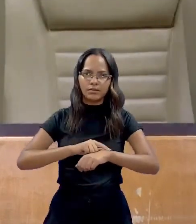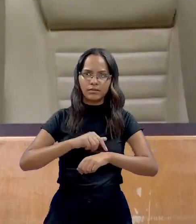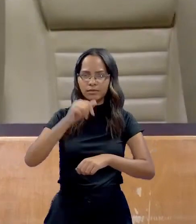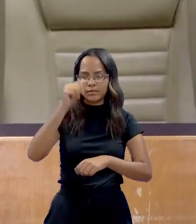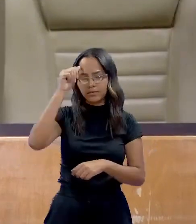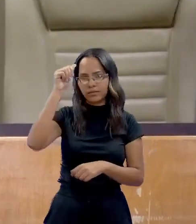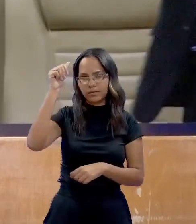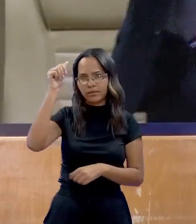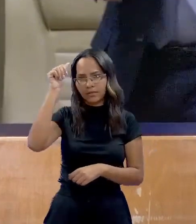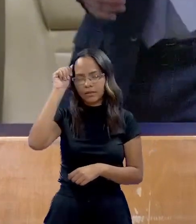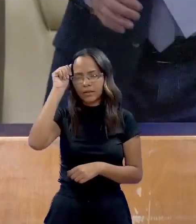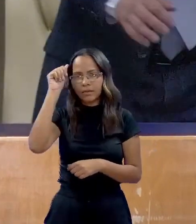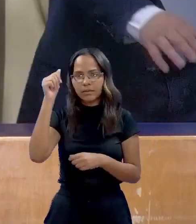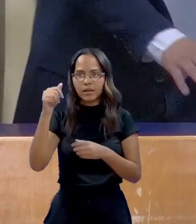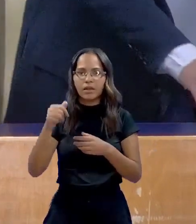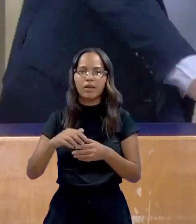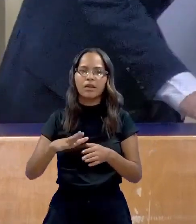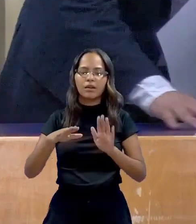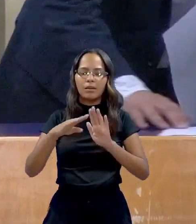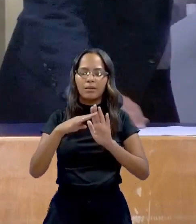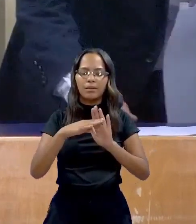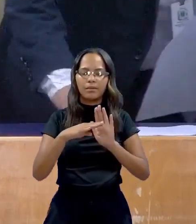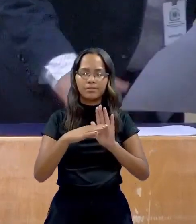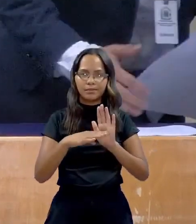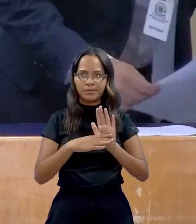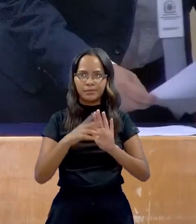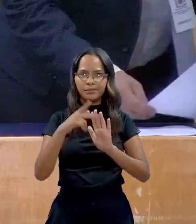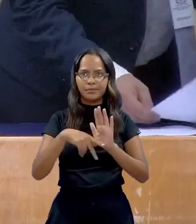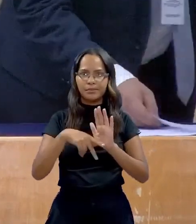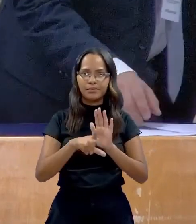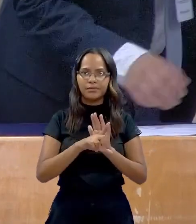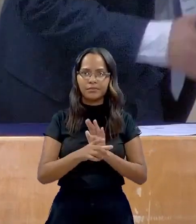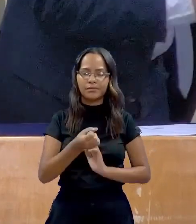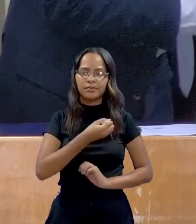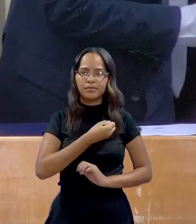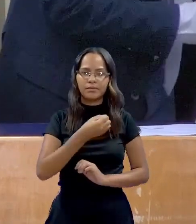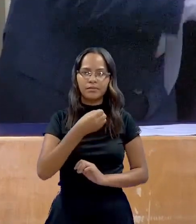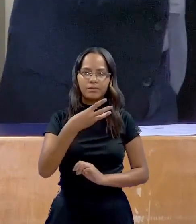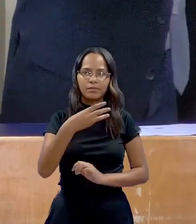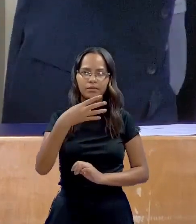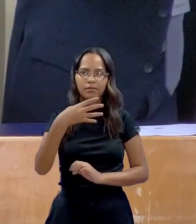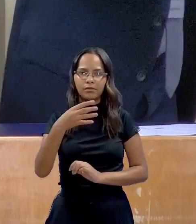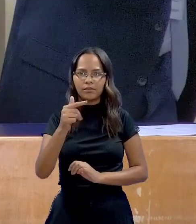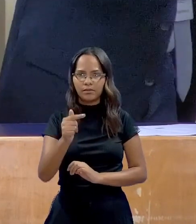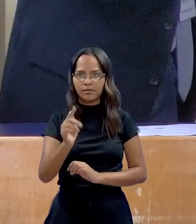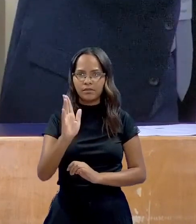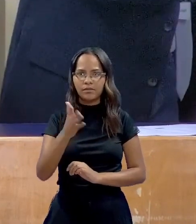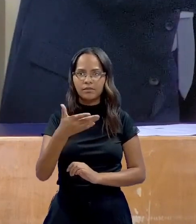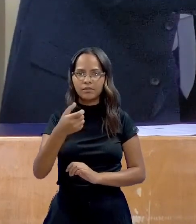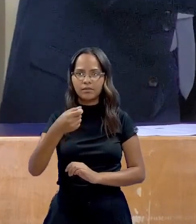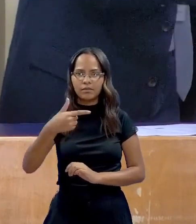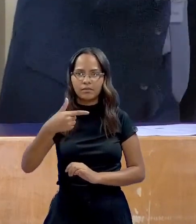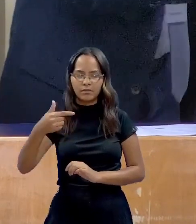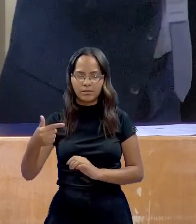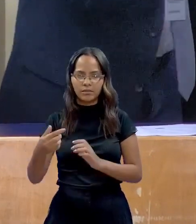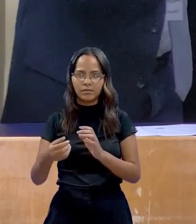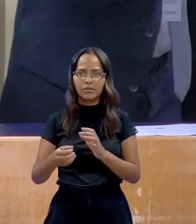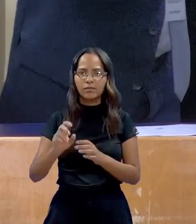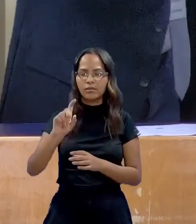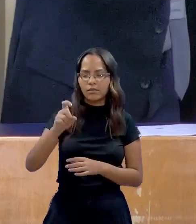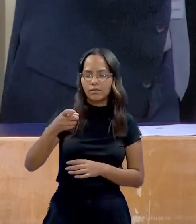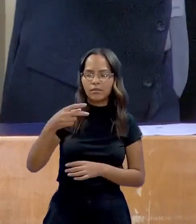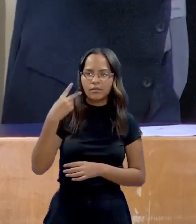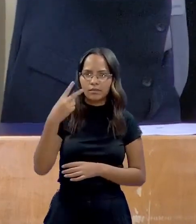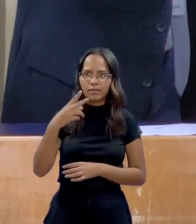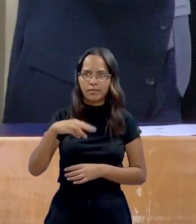dia. Projeto de lei ordinário no 347/2022, de autoria do ex-vereador Mauro Rubem,